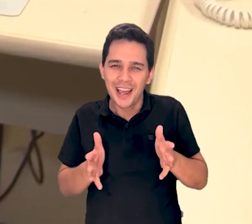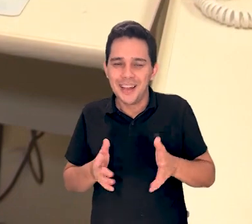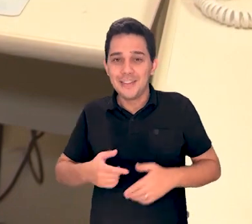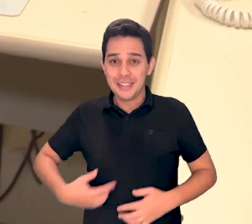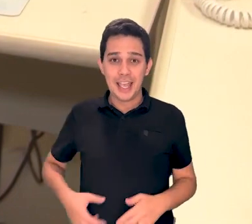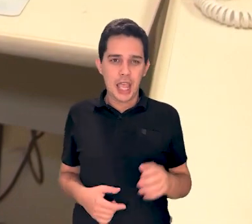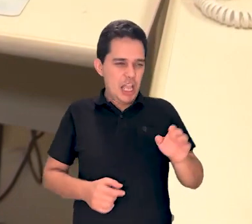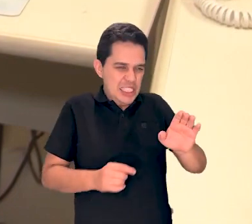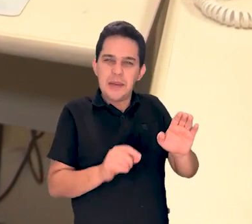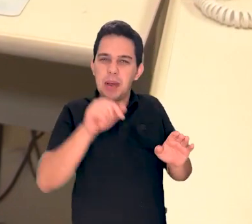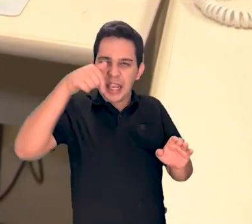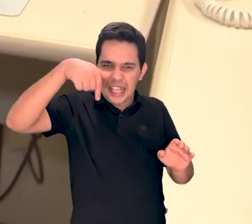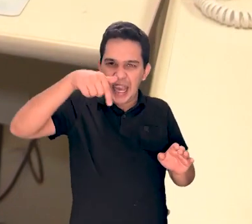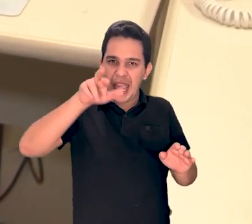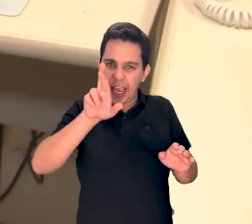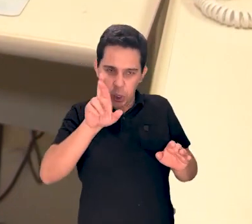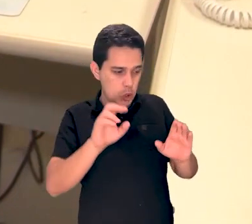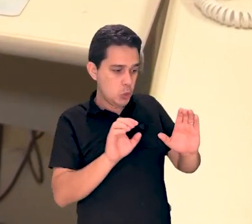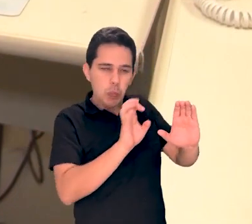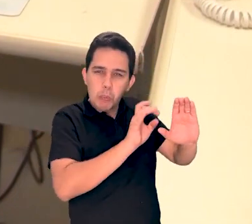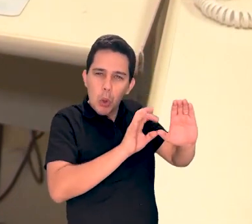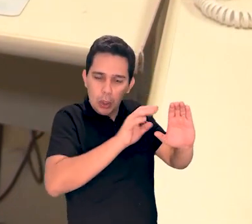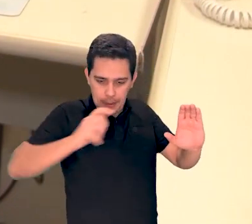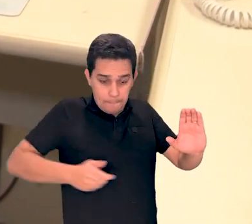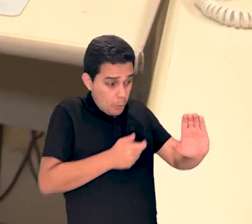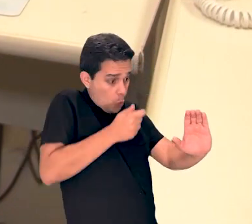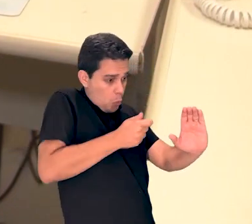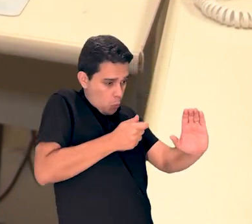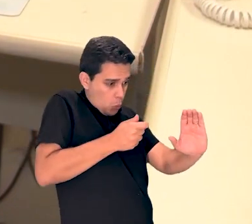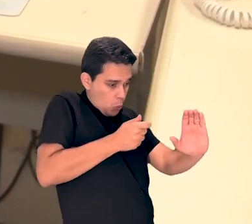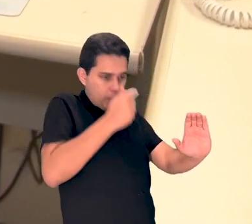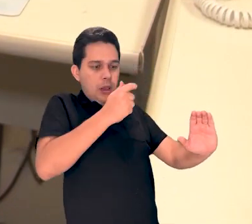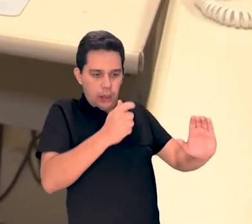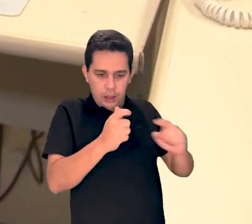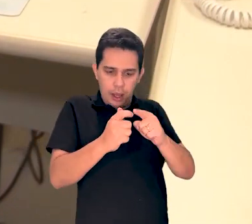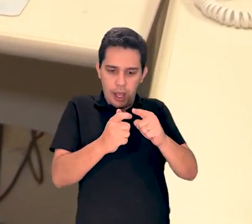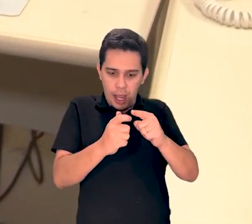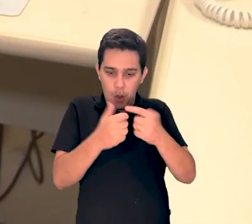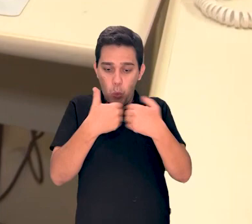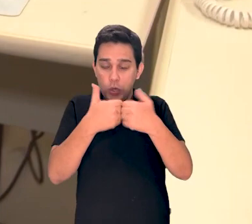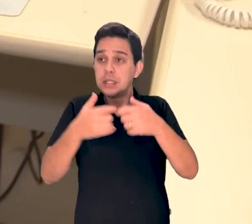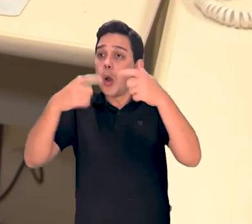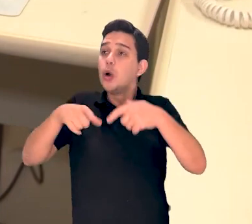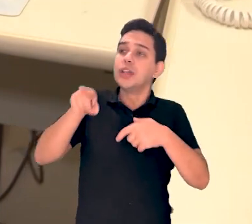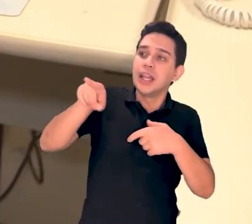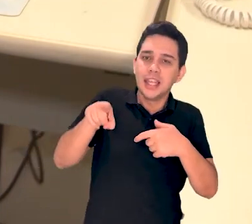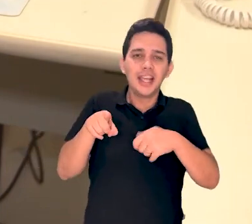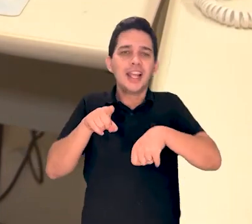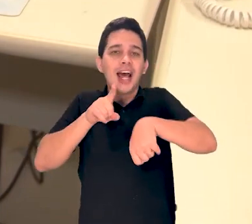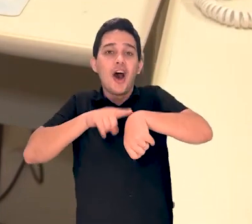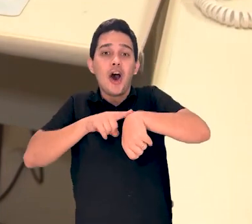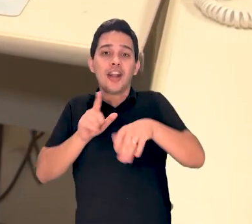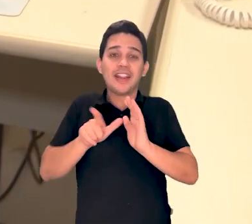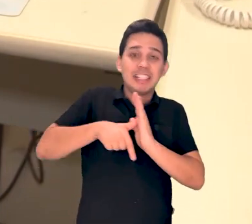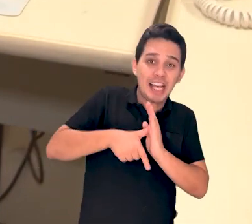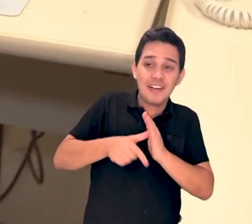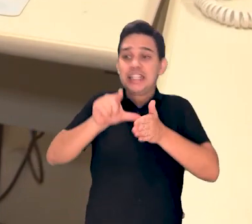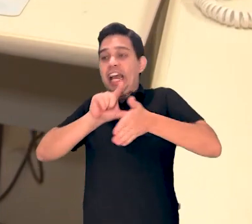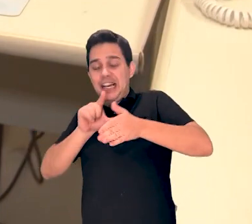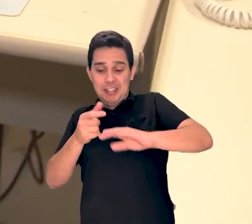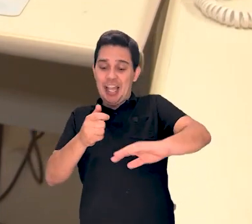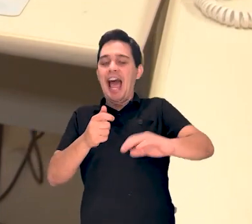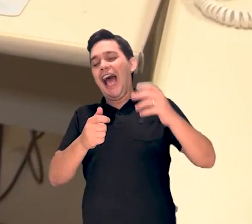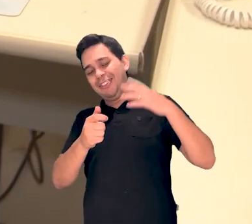botar o seu celular ali no QR Code já sabe onde o ônibus tá quantos minutos vai levar para chegar que é uma nova concepção